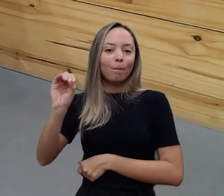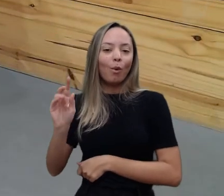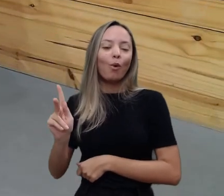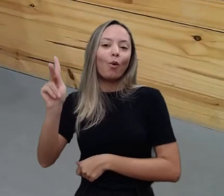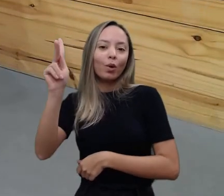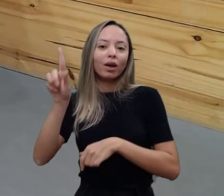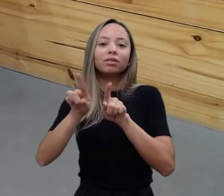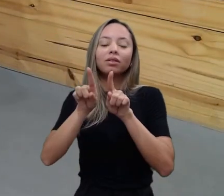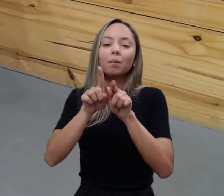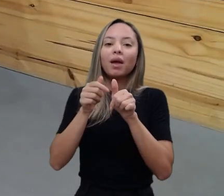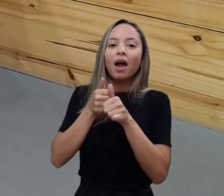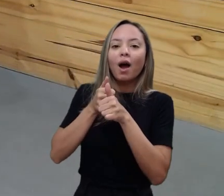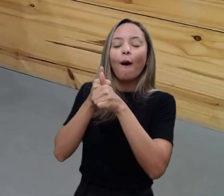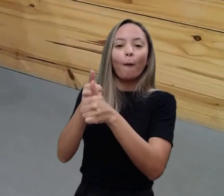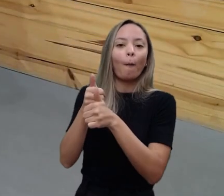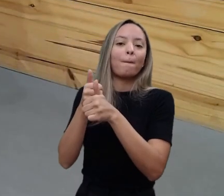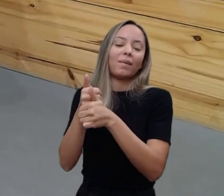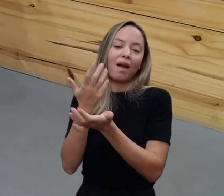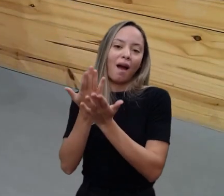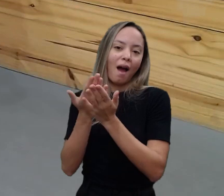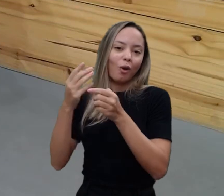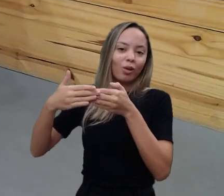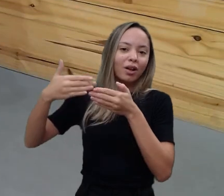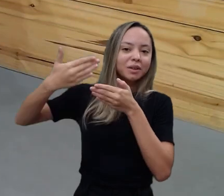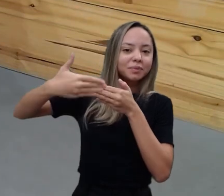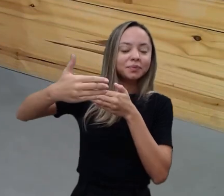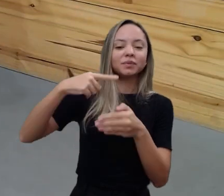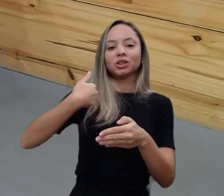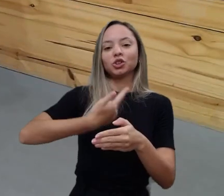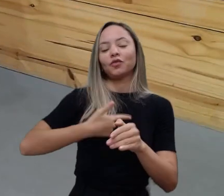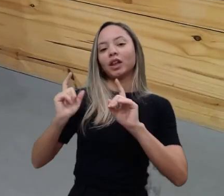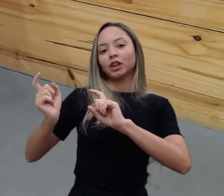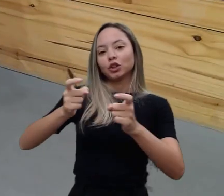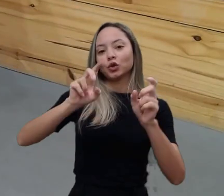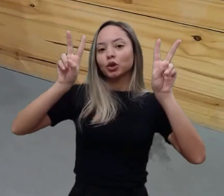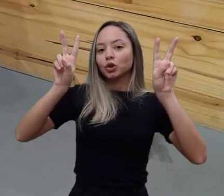nossos artefatos. Isso. E acompanhar nossas próximas aulas, queremos discutir um